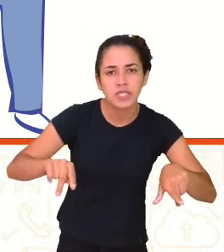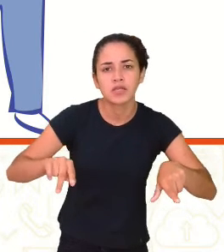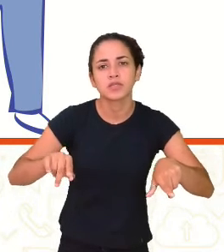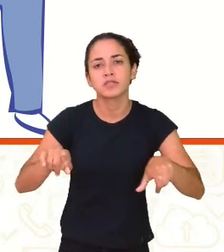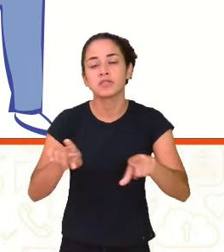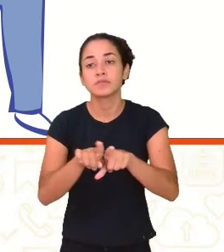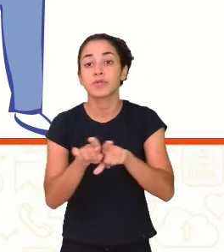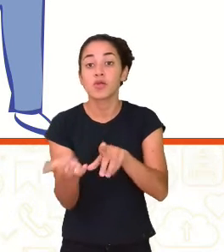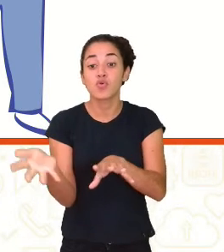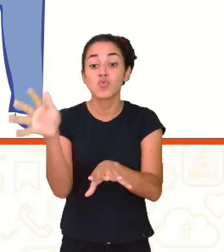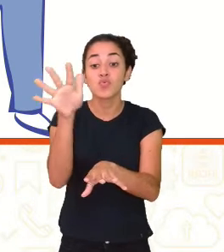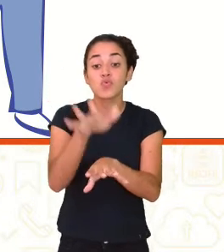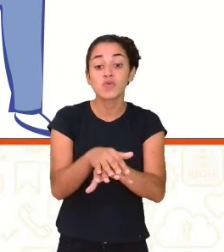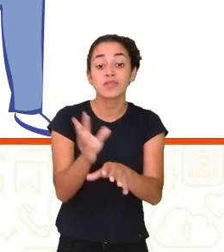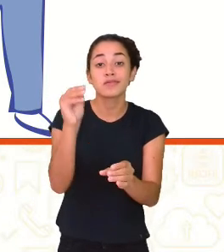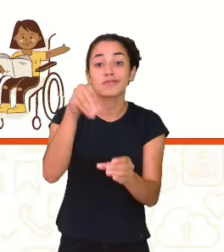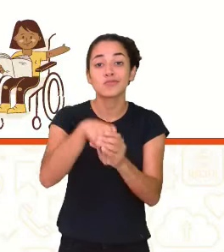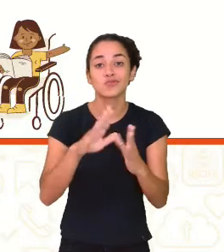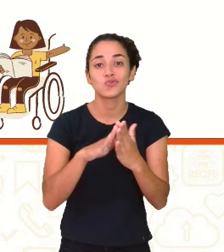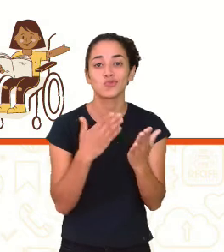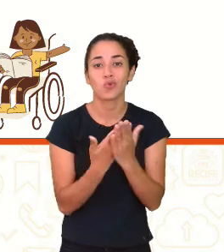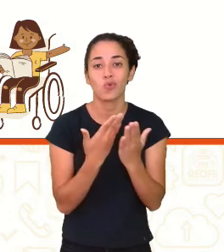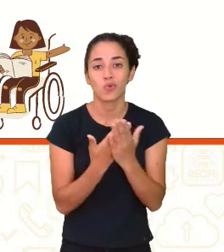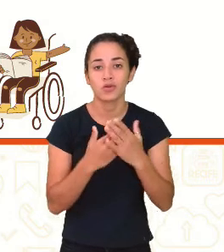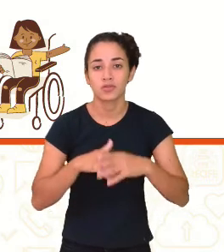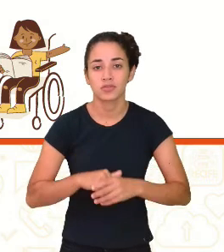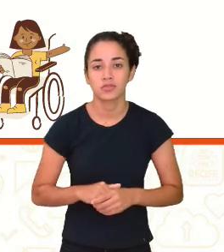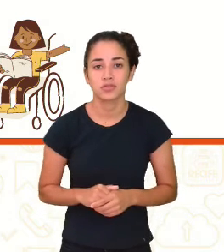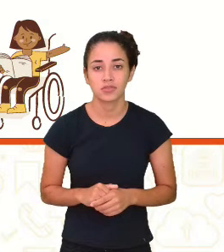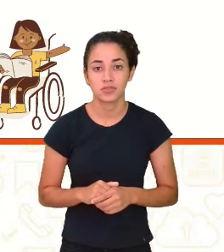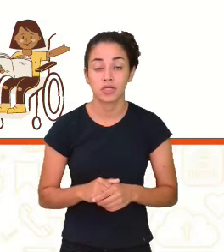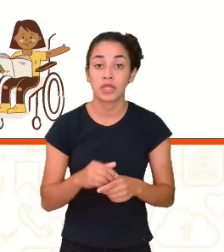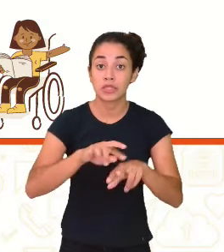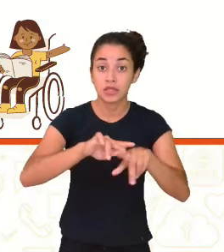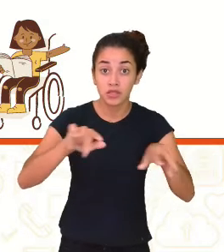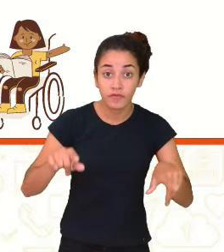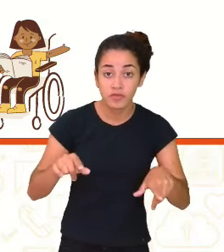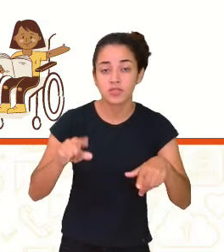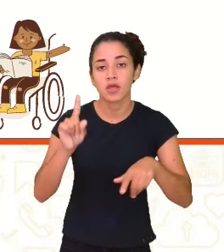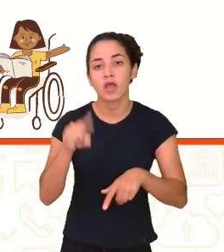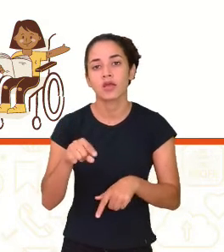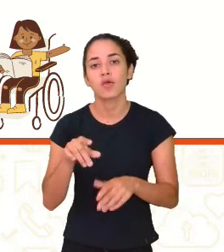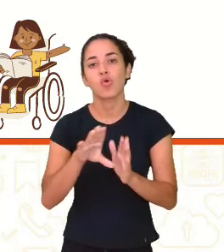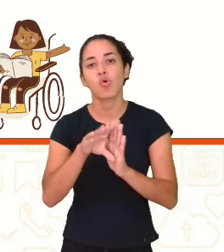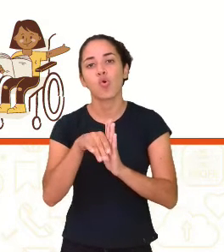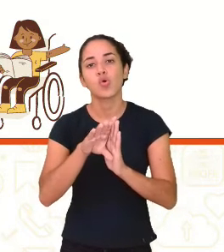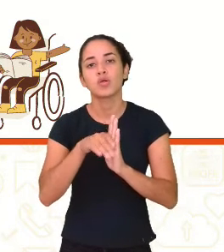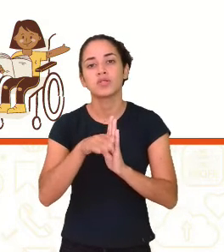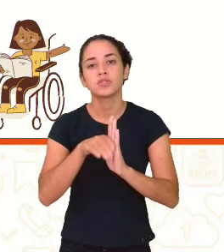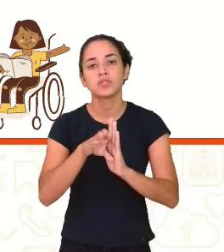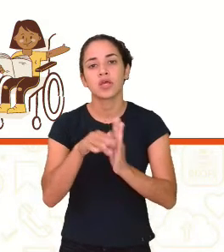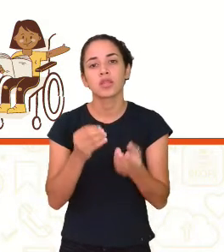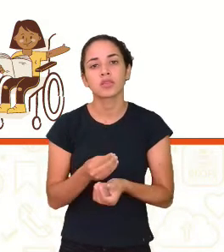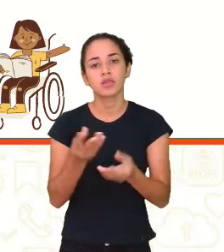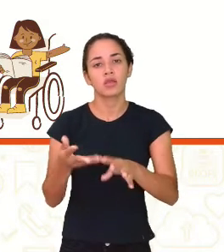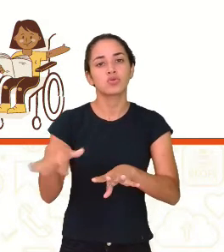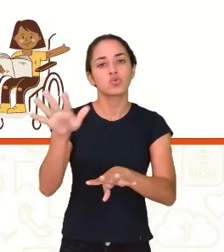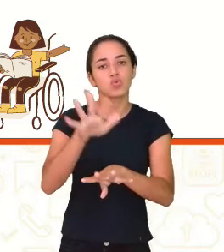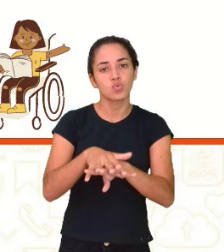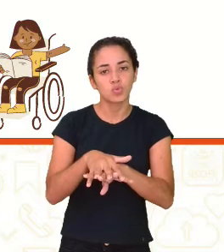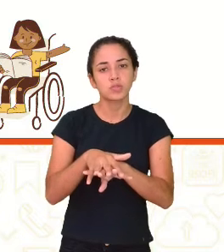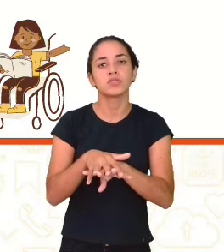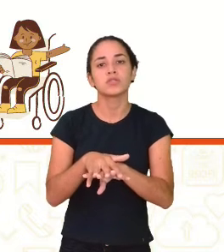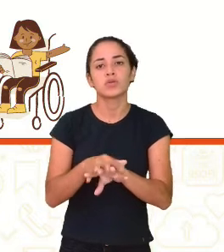e inclusão na escola? A diversidade é um conceito que propõe a inclusão